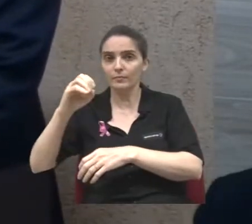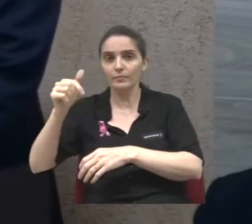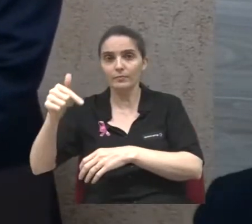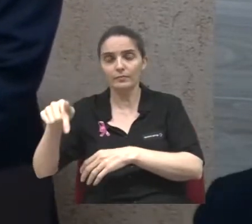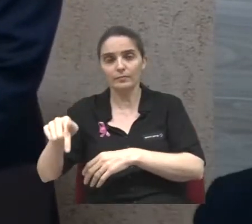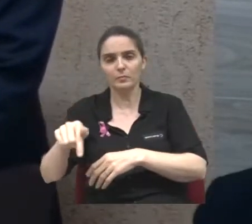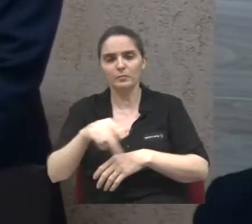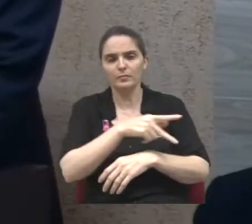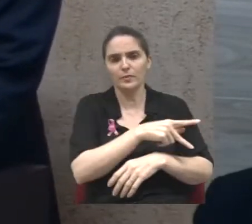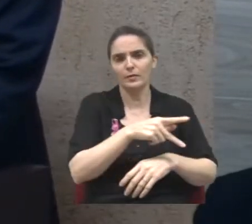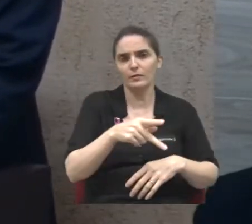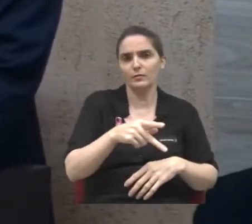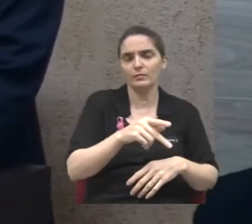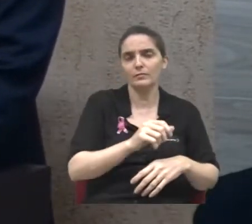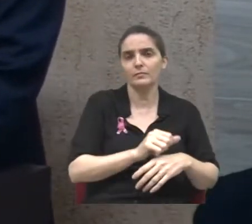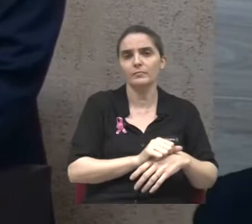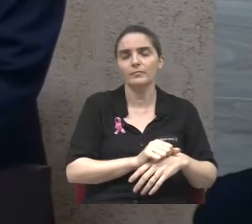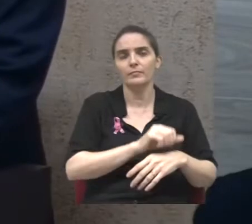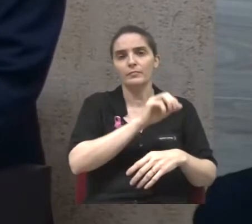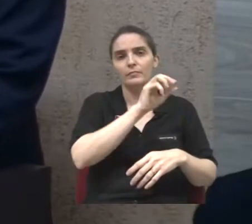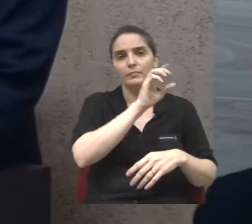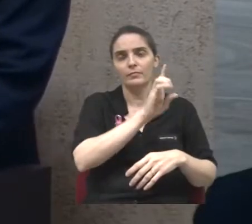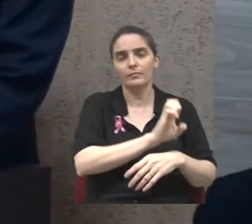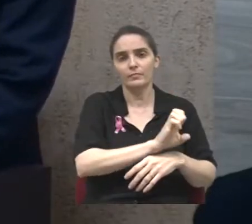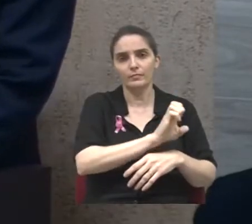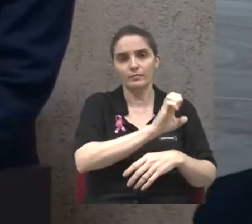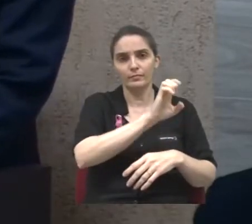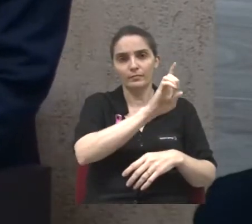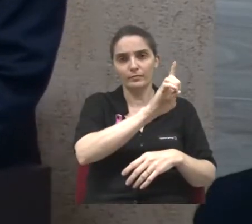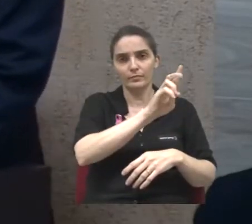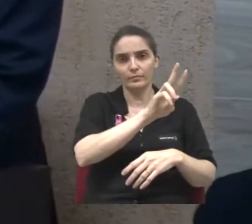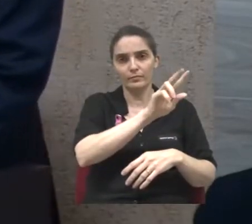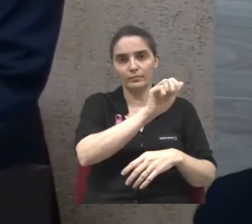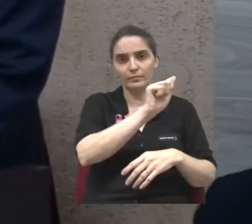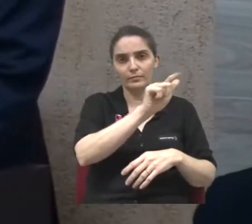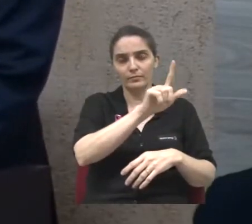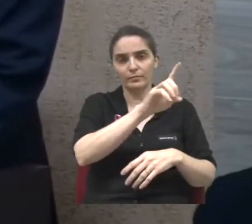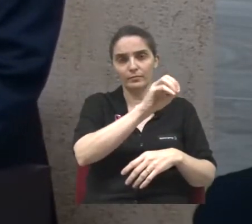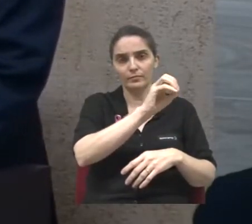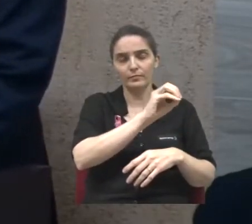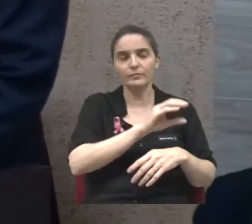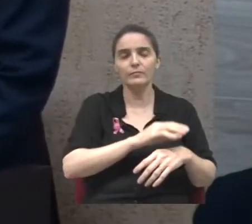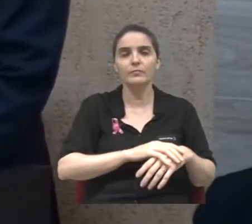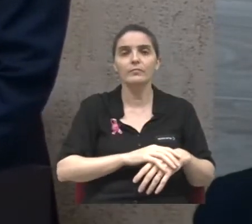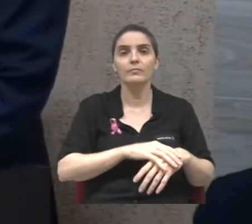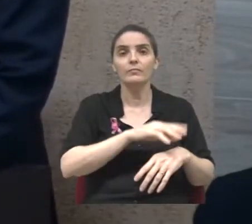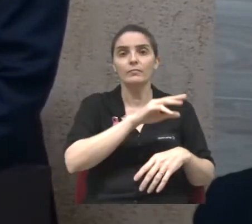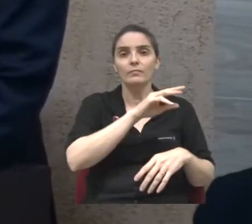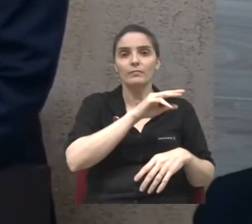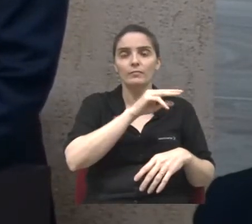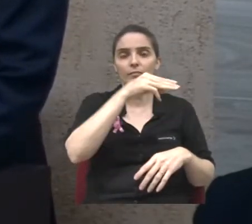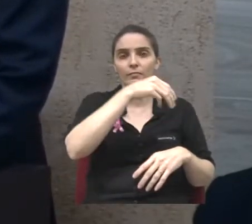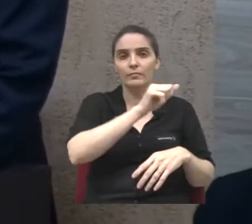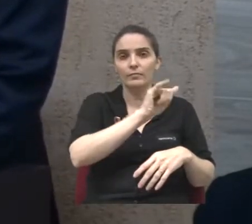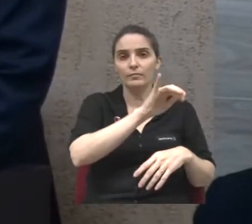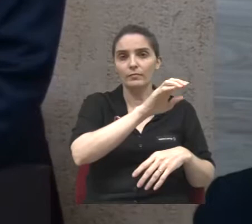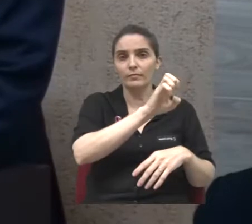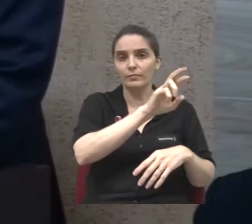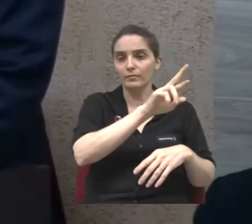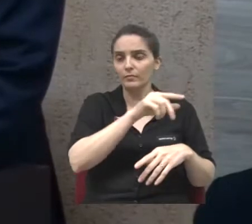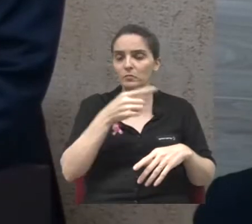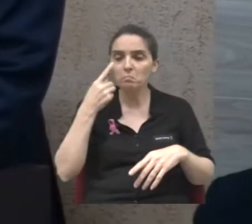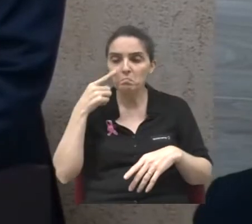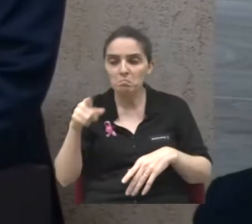Maier e Edivaldo de Souza elaboraram um experimento inédito. Considerando que a iniciativa